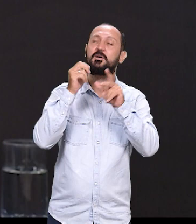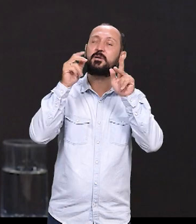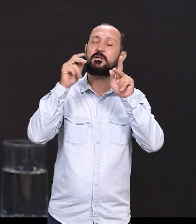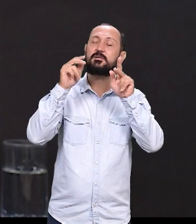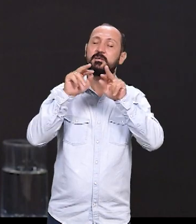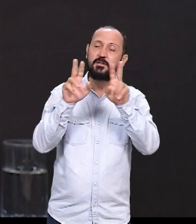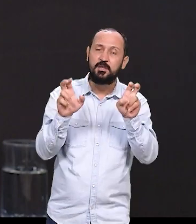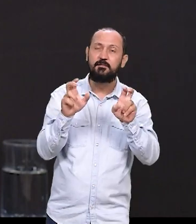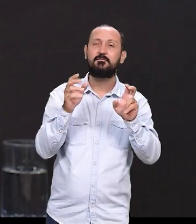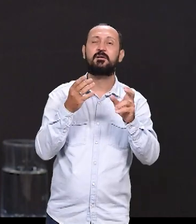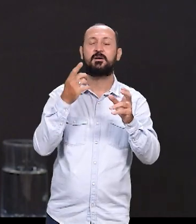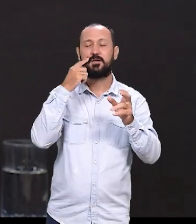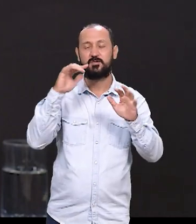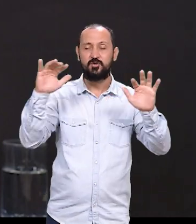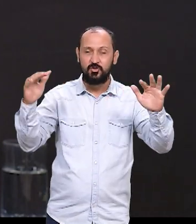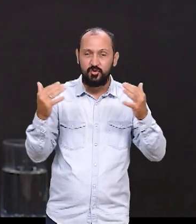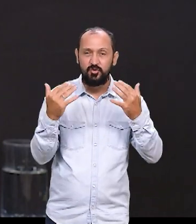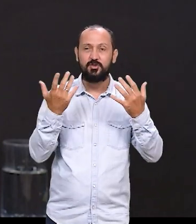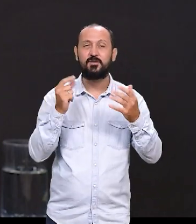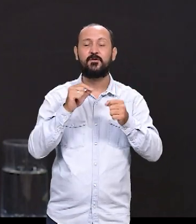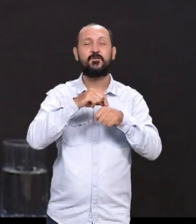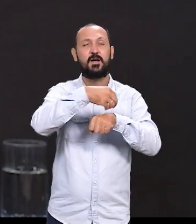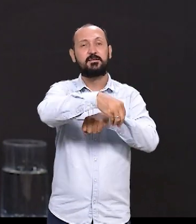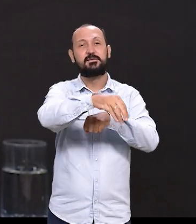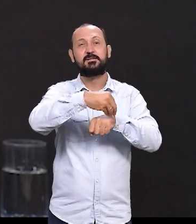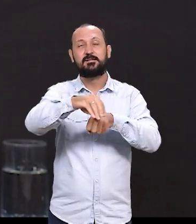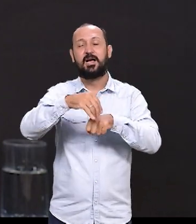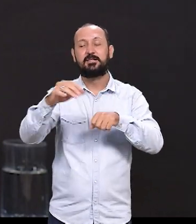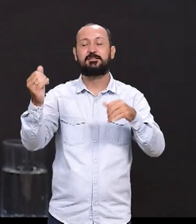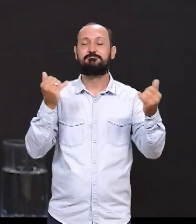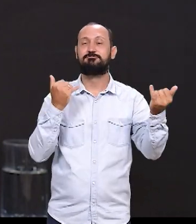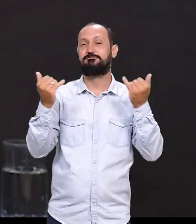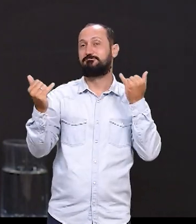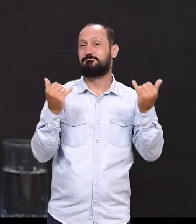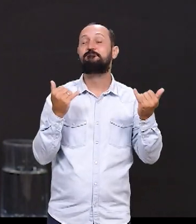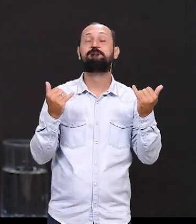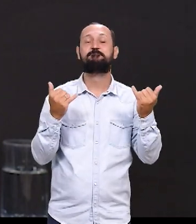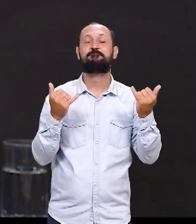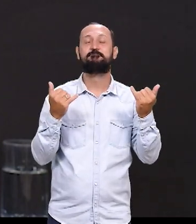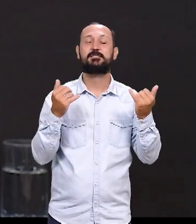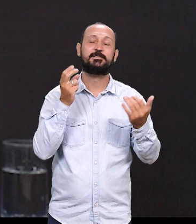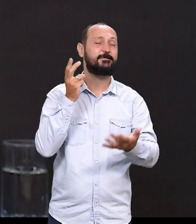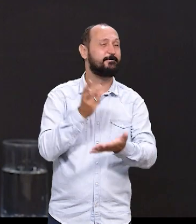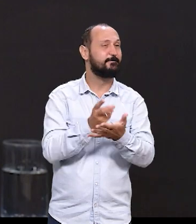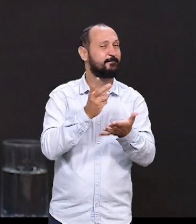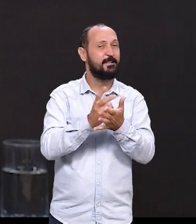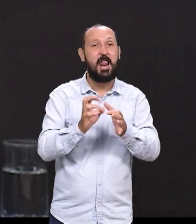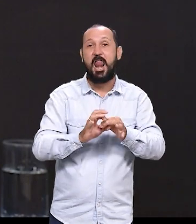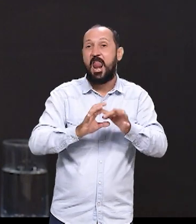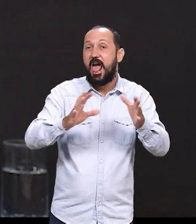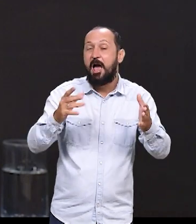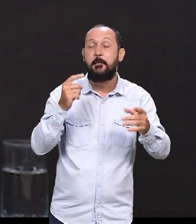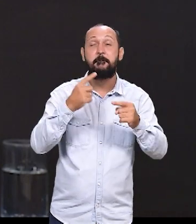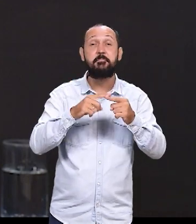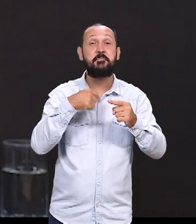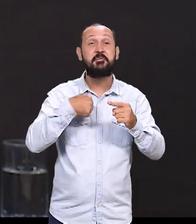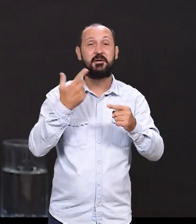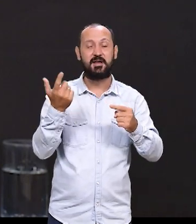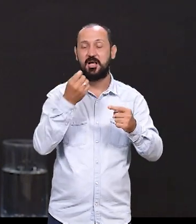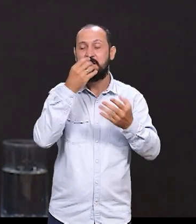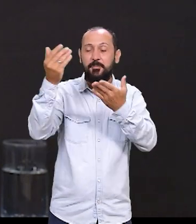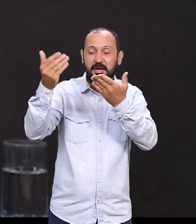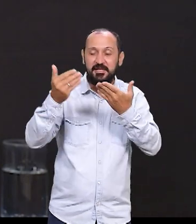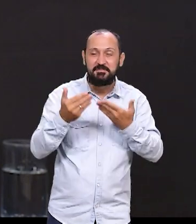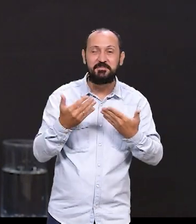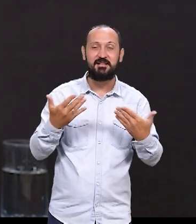o segurança em Pauta pelo seu programa que faz que tem muita audiência que leva até as pessoas essa informação e a gente vai est sempre à